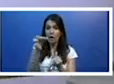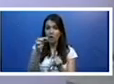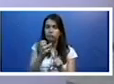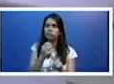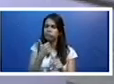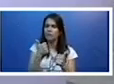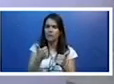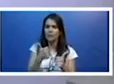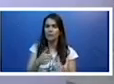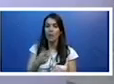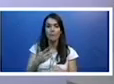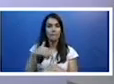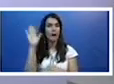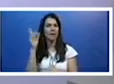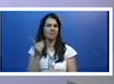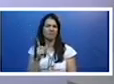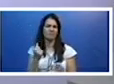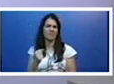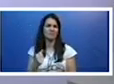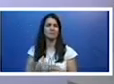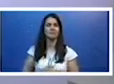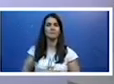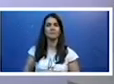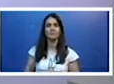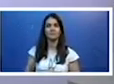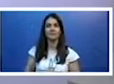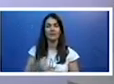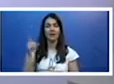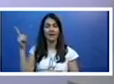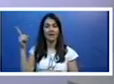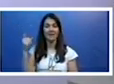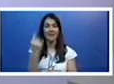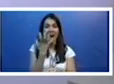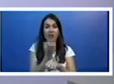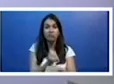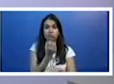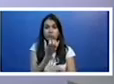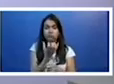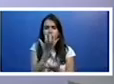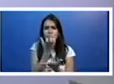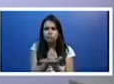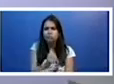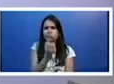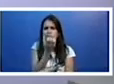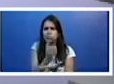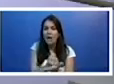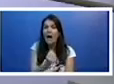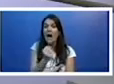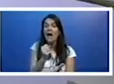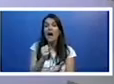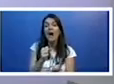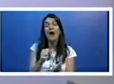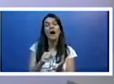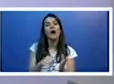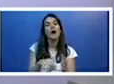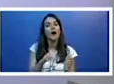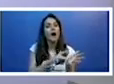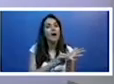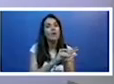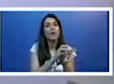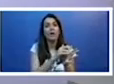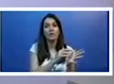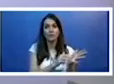Aqui é a calculadora que eu baixei, certo? Eu gravei a tela do meu celular. No